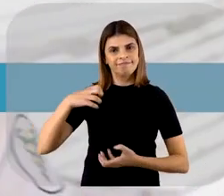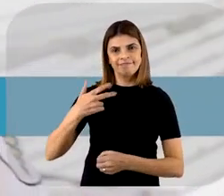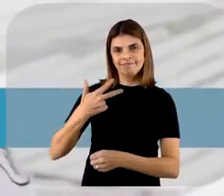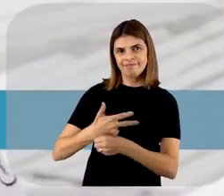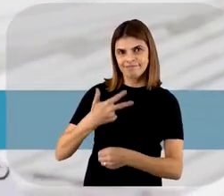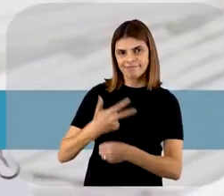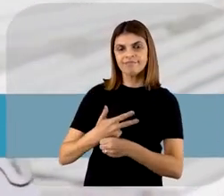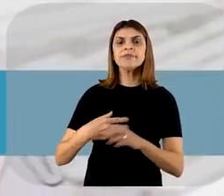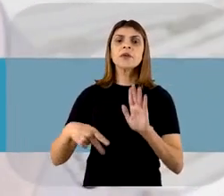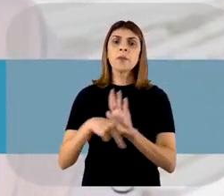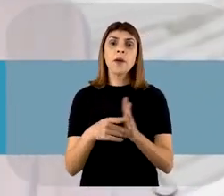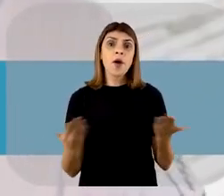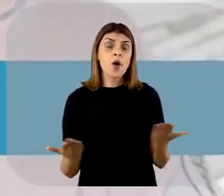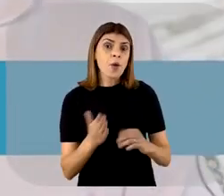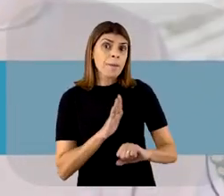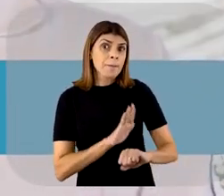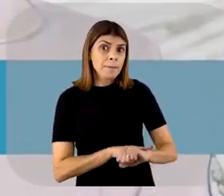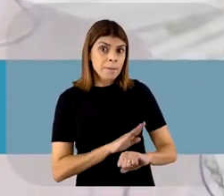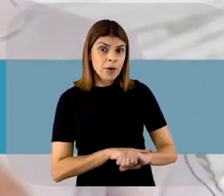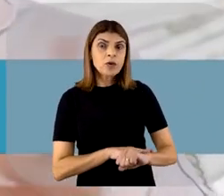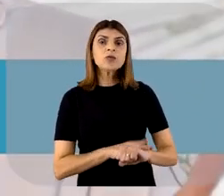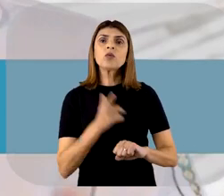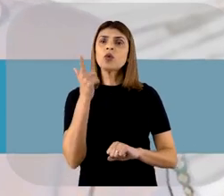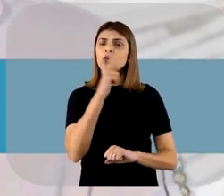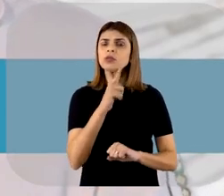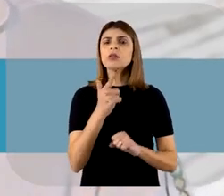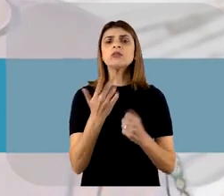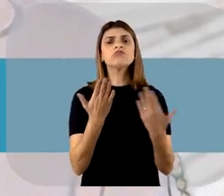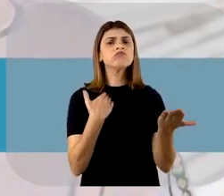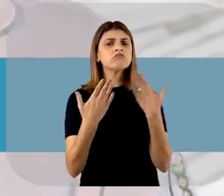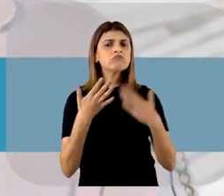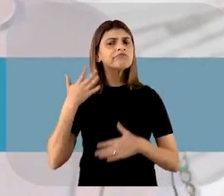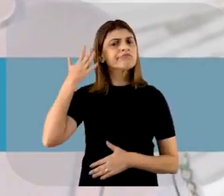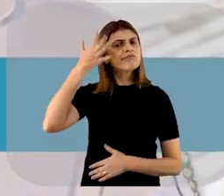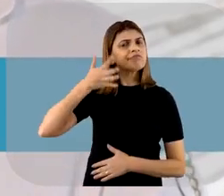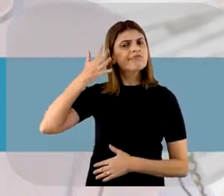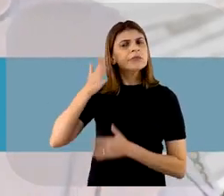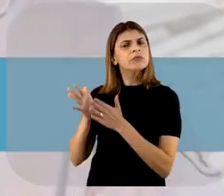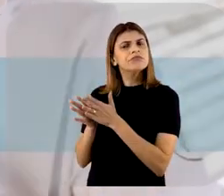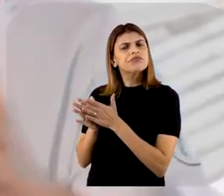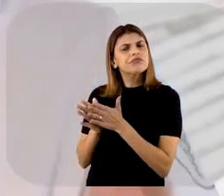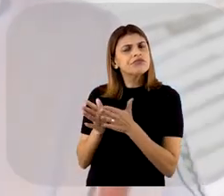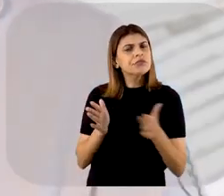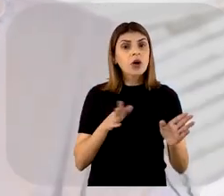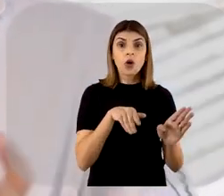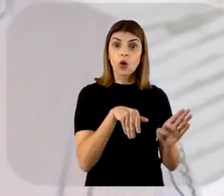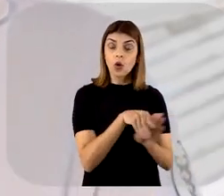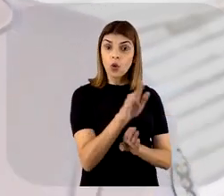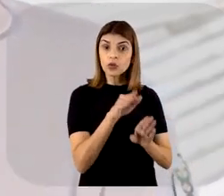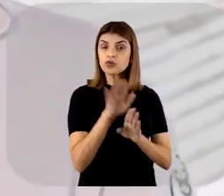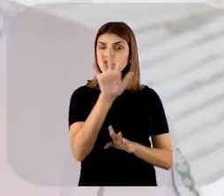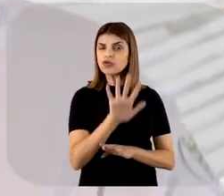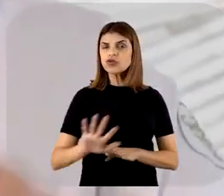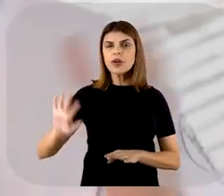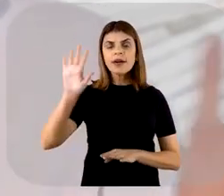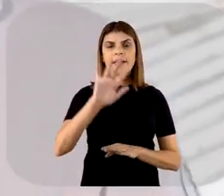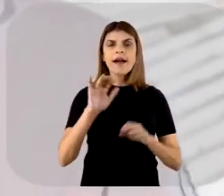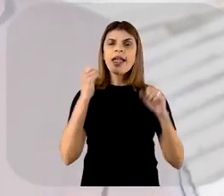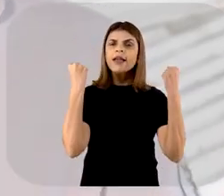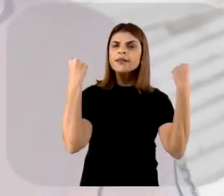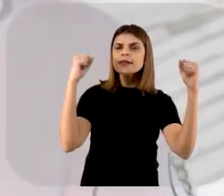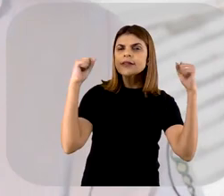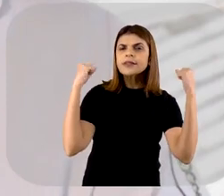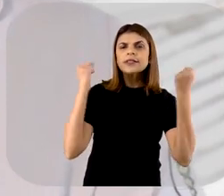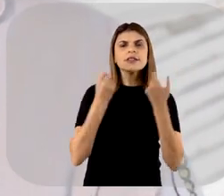através desse momento, né, poder falar um pouco orientações gerais de exercícios, né,